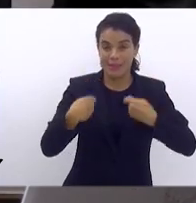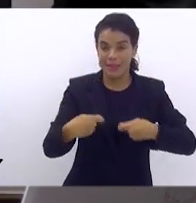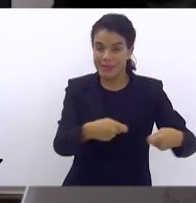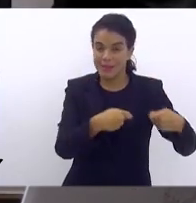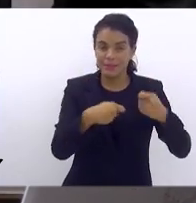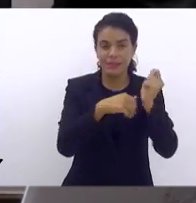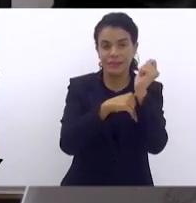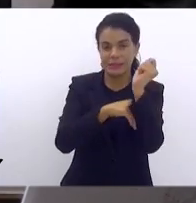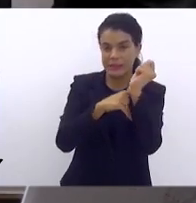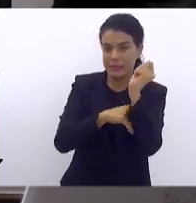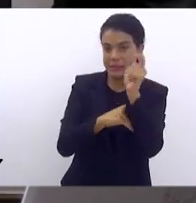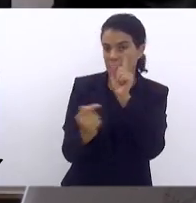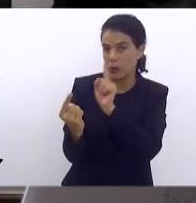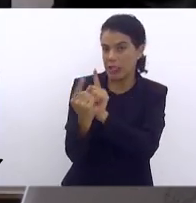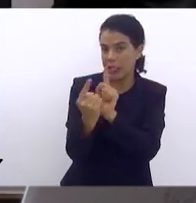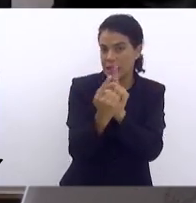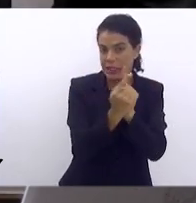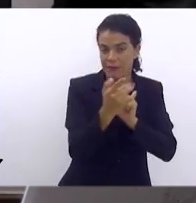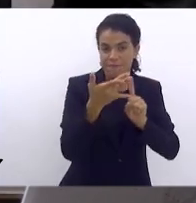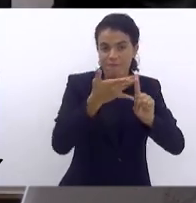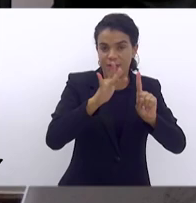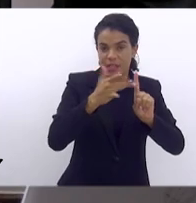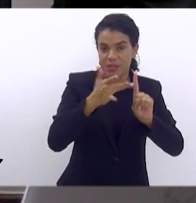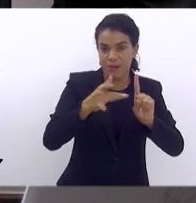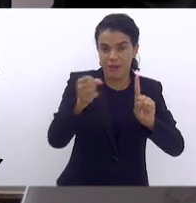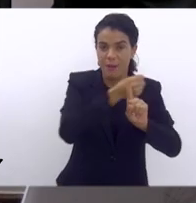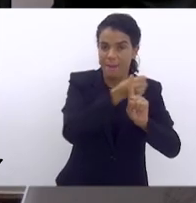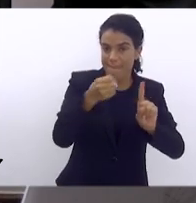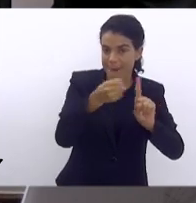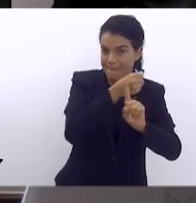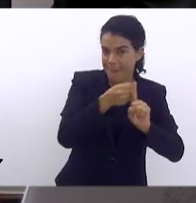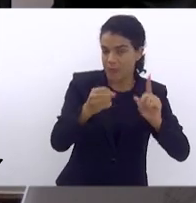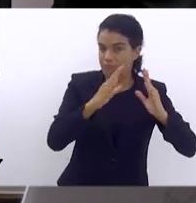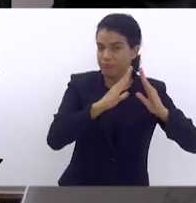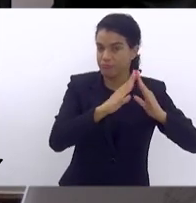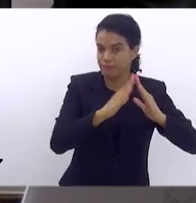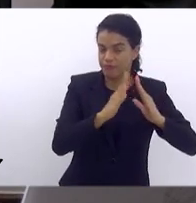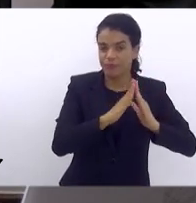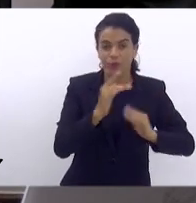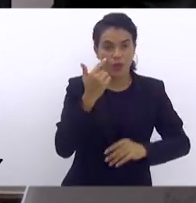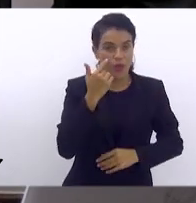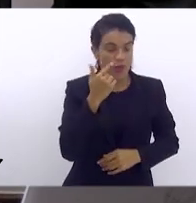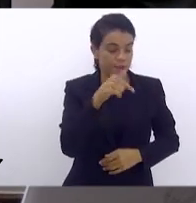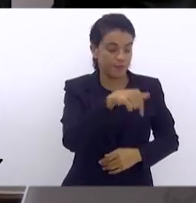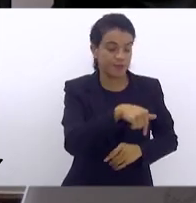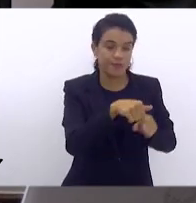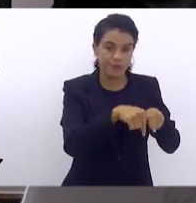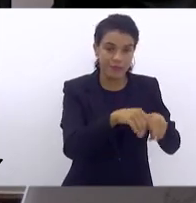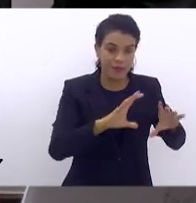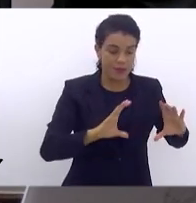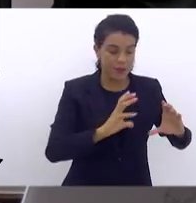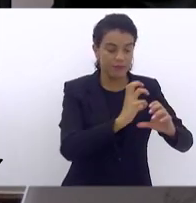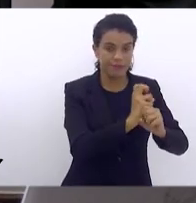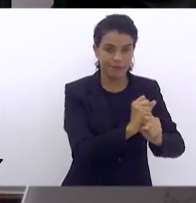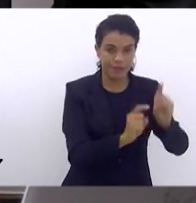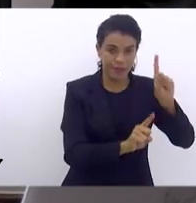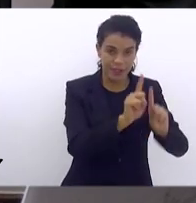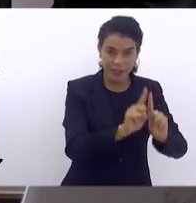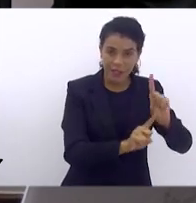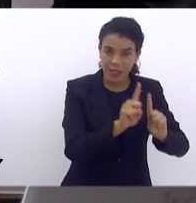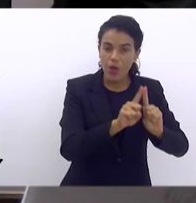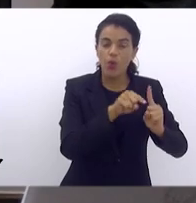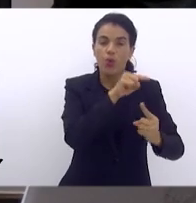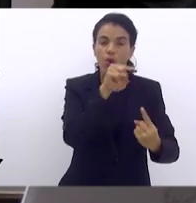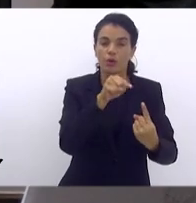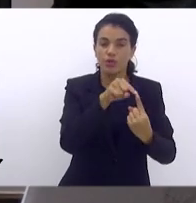sigilo dos atendimentos das vítimas de violência doméstica no do DAE por exemplo a gente tem a estatística no sentido de